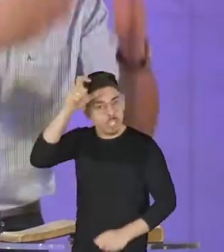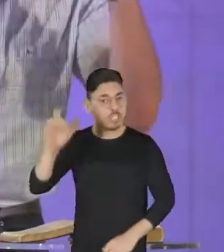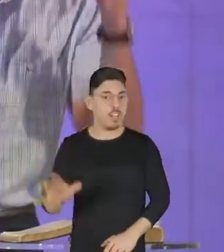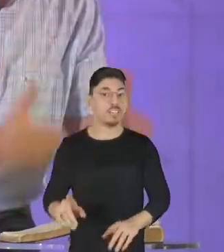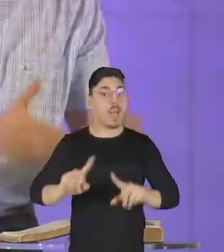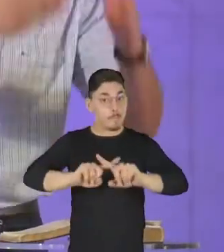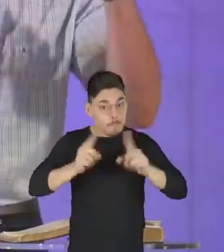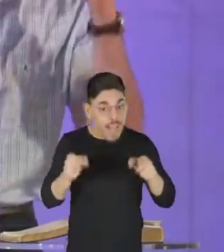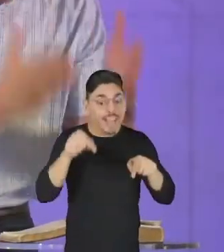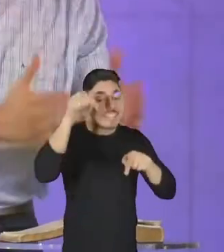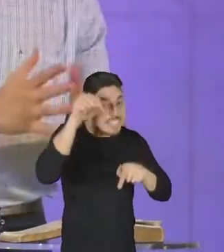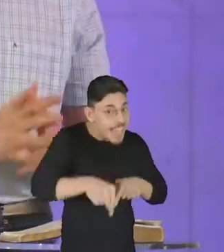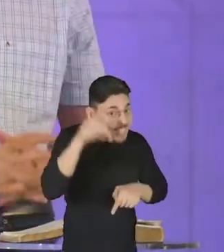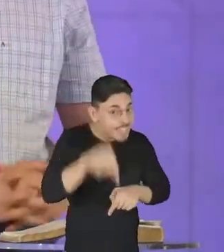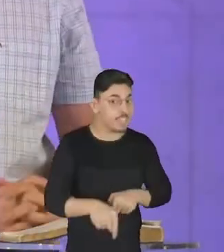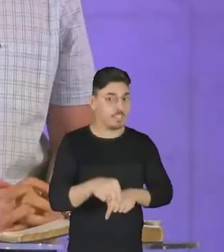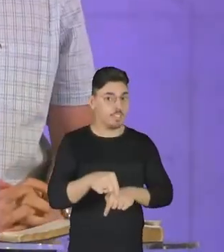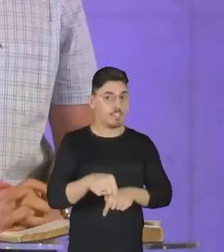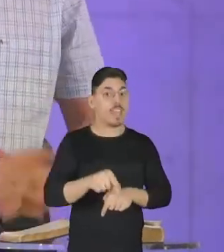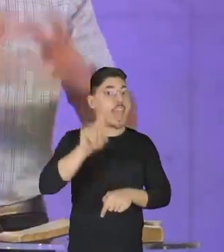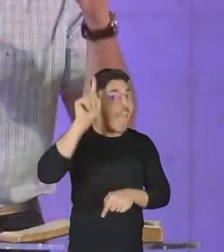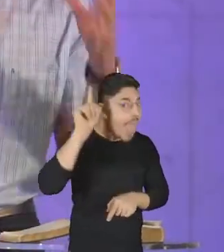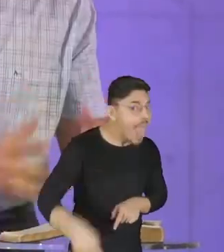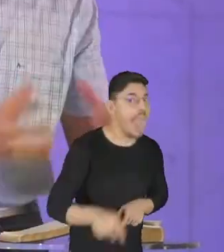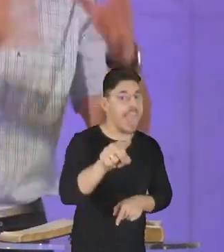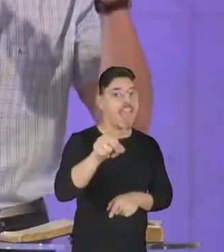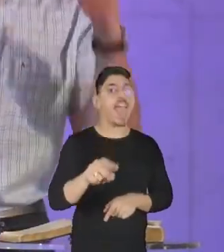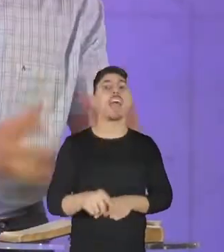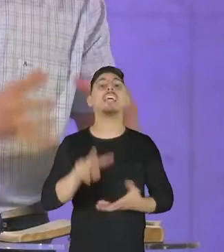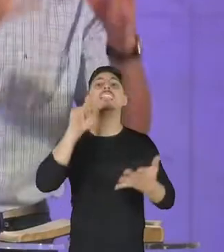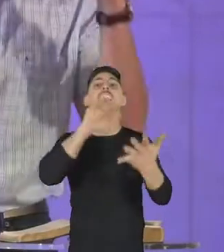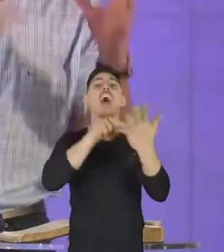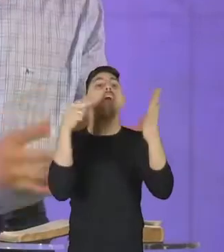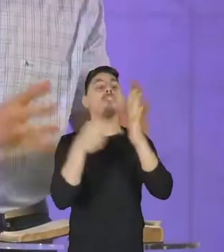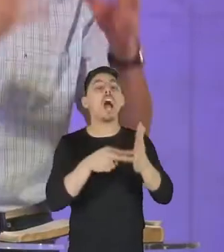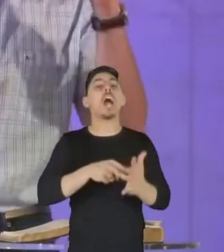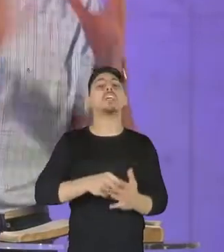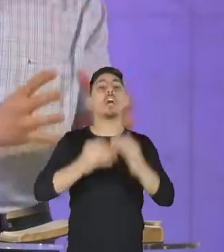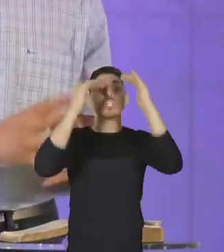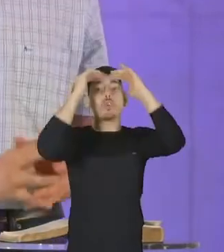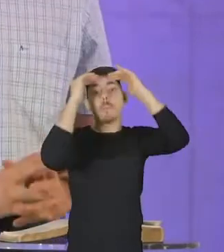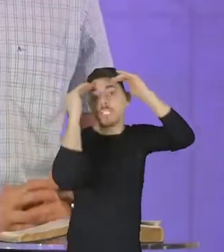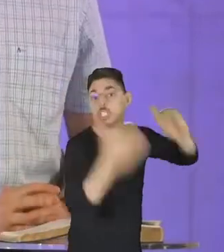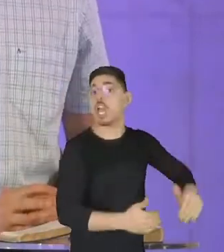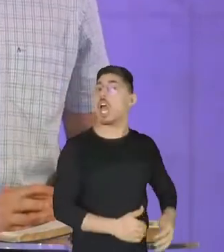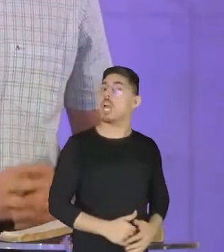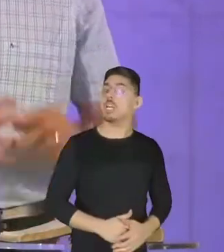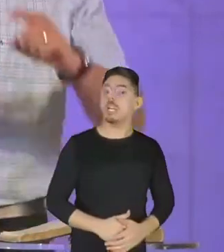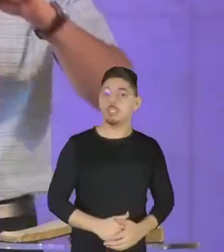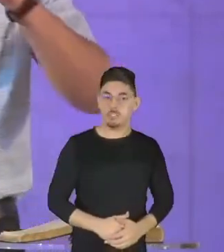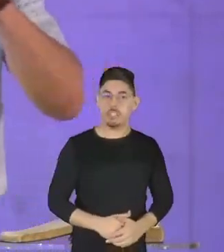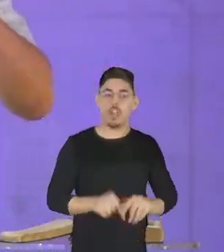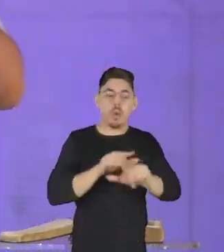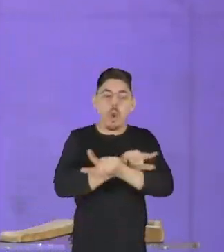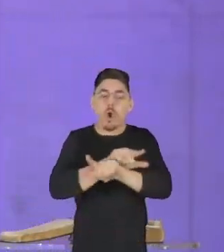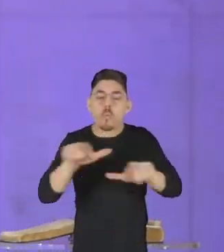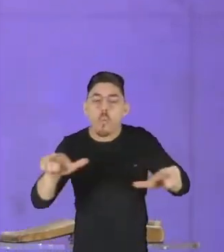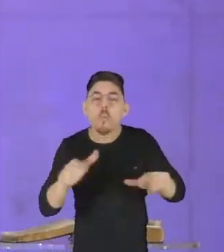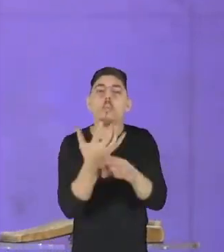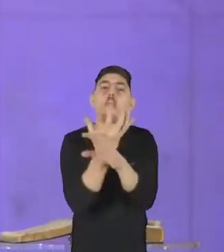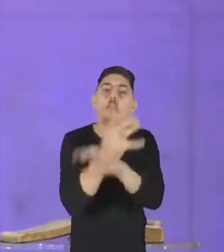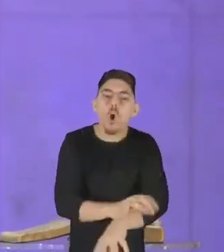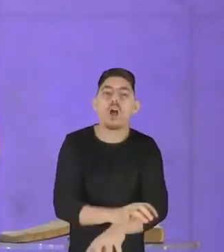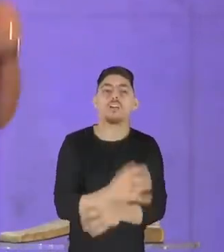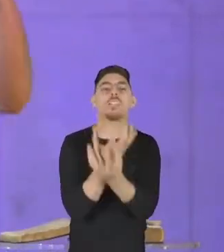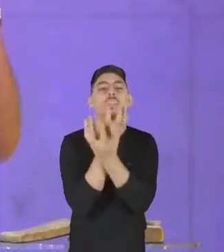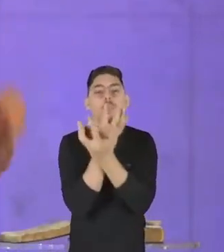nossa história é um deserto de desobediência. E muitas vezes nós vamos para o deserto da desobediência, onde nós vivemos a